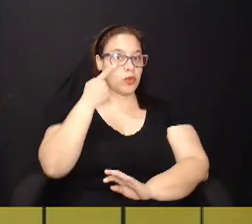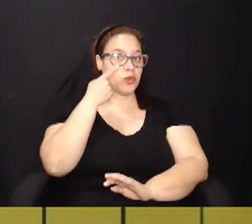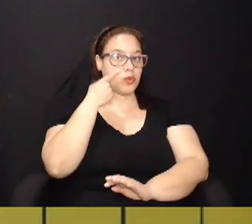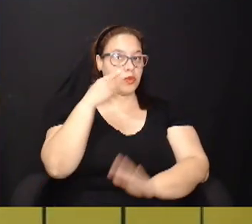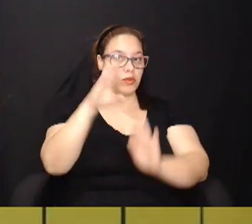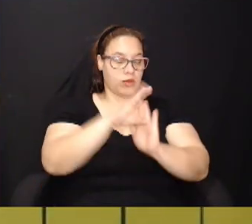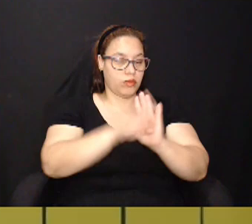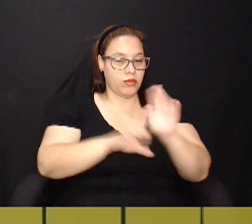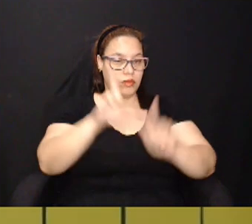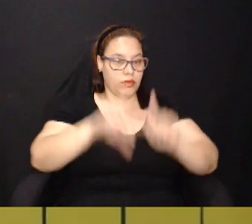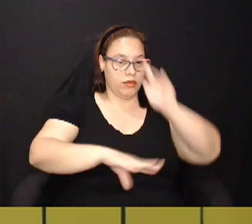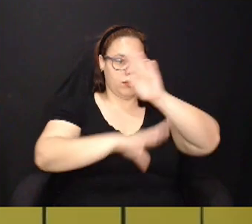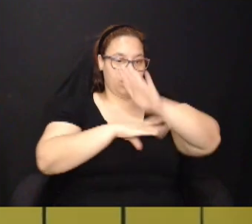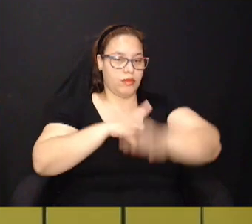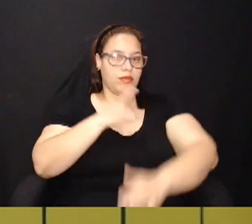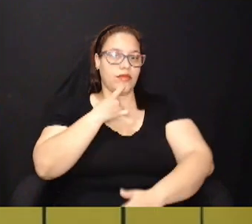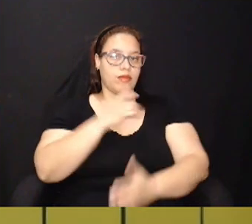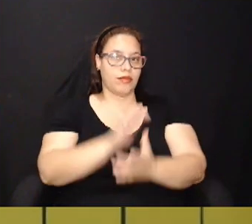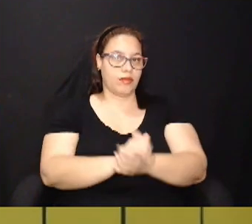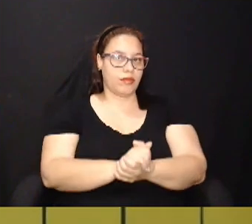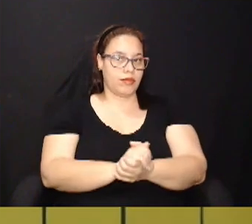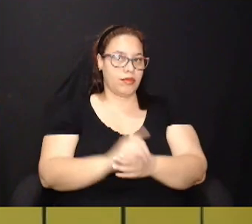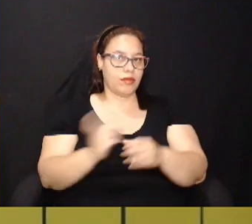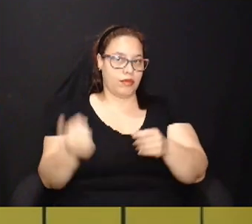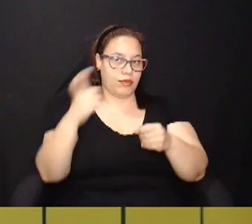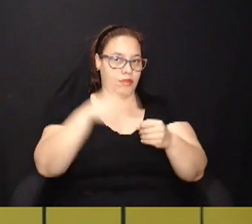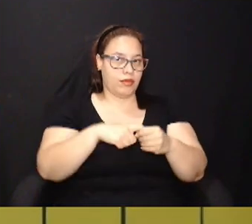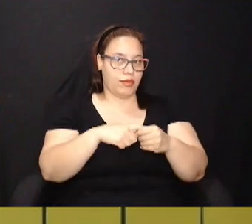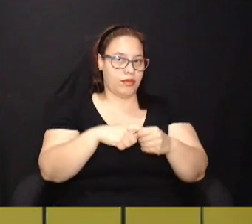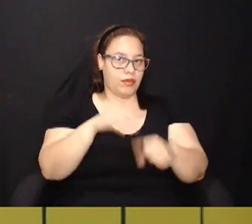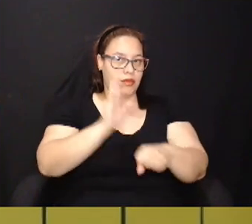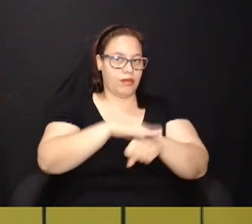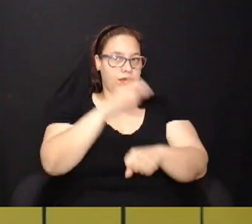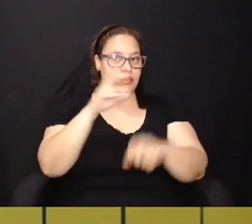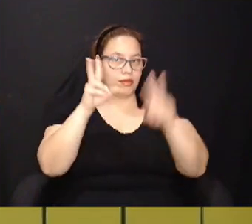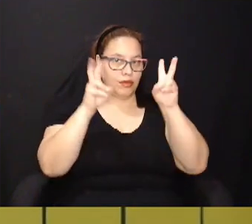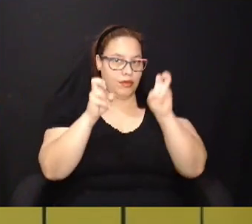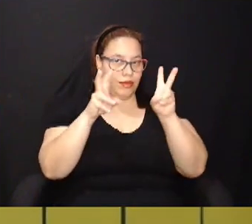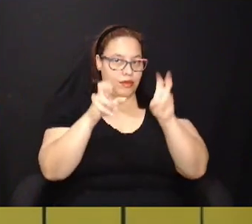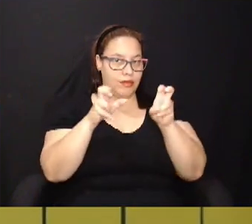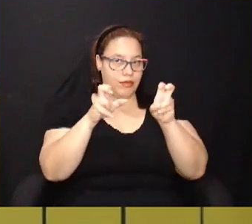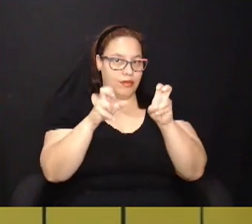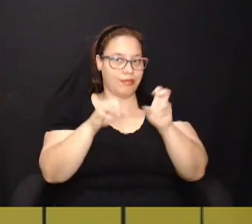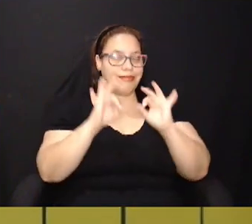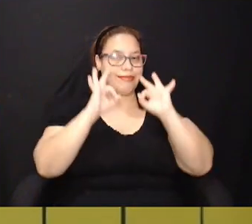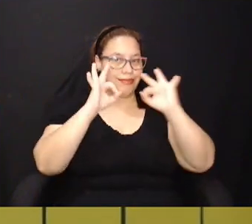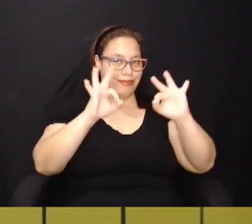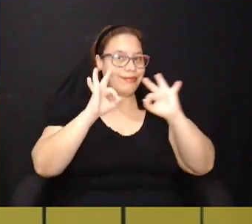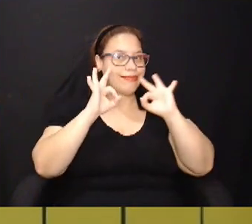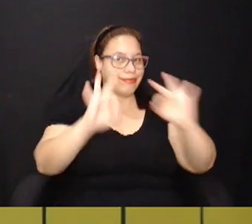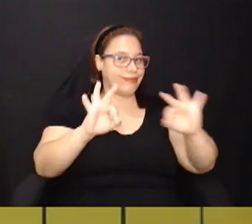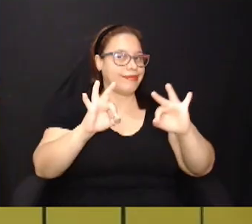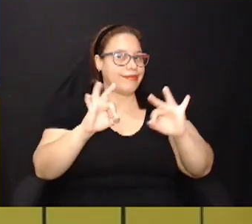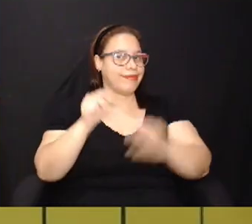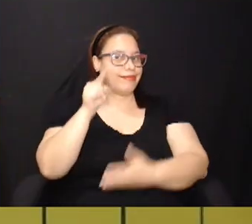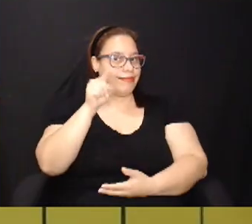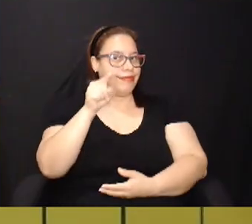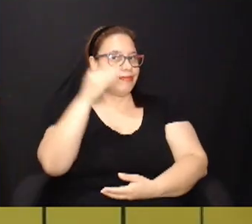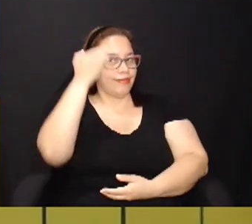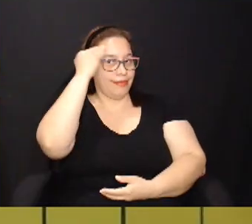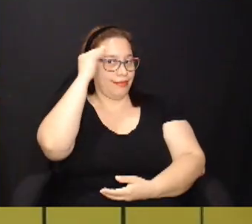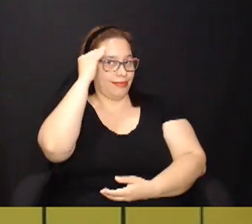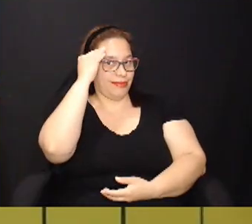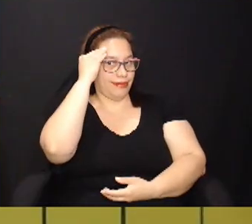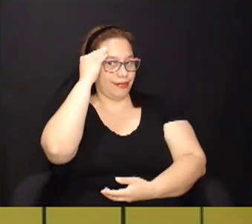da TV Câmara Campinas. Nós voltaremos com mais um assunto que vale a pena você entender.